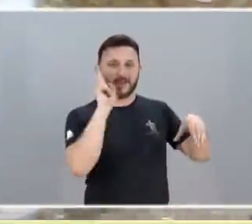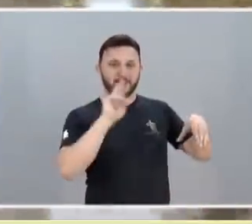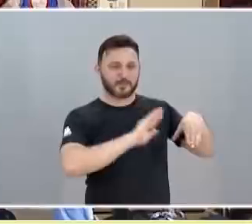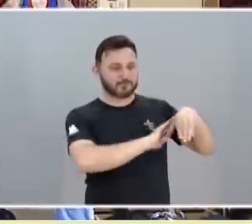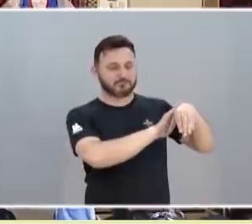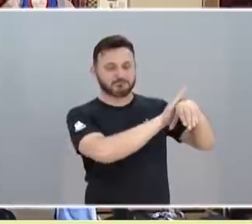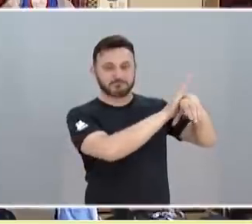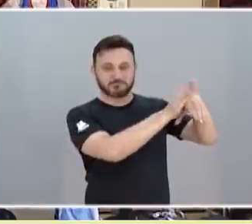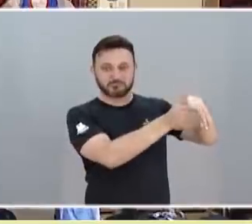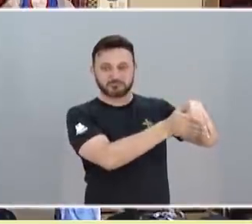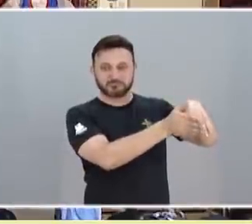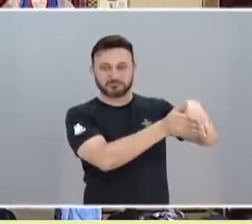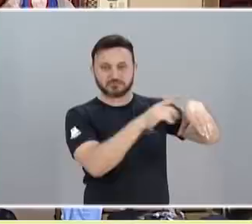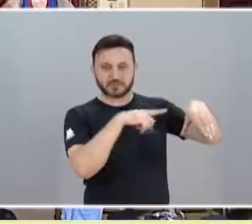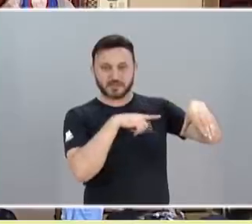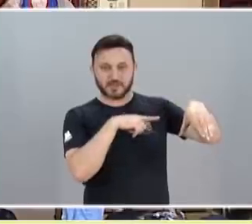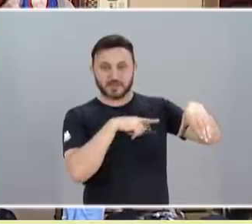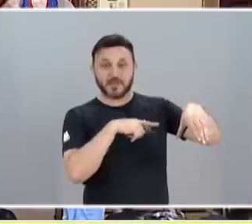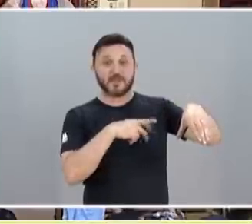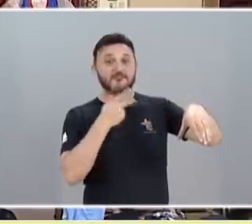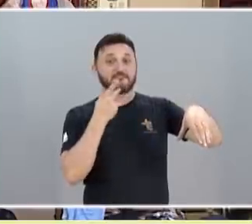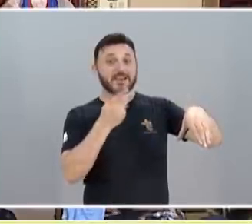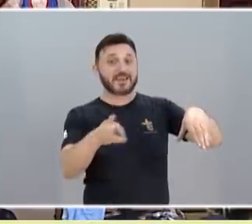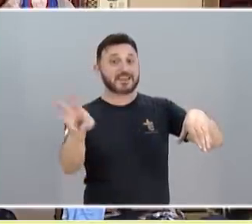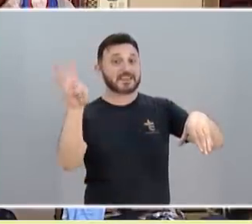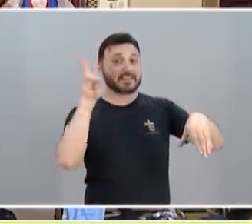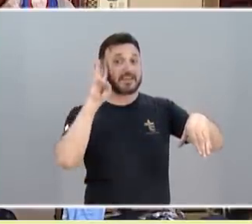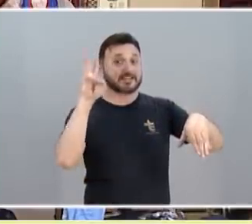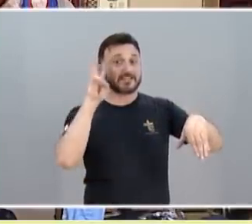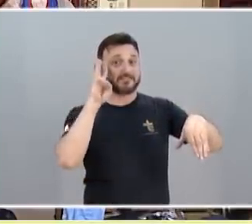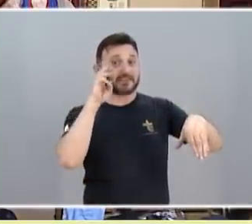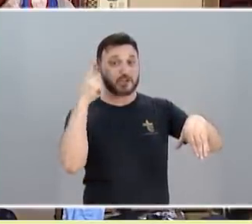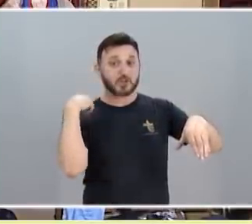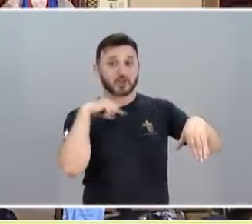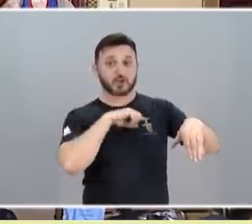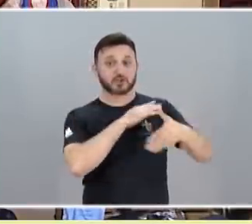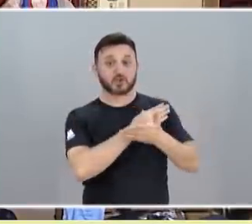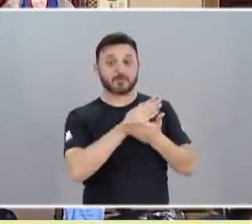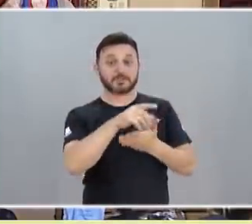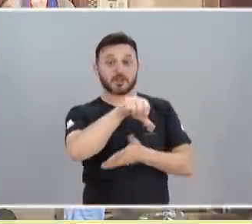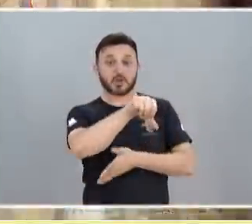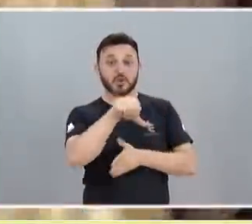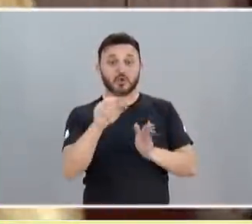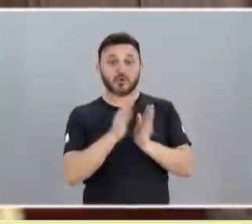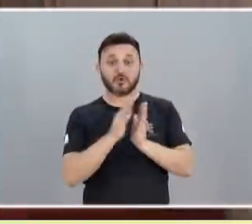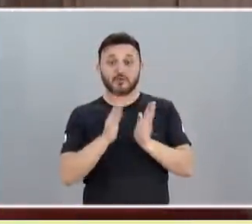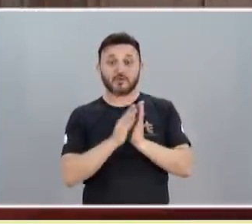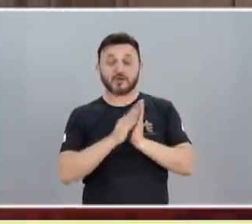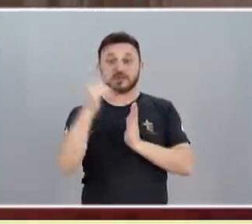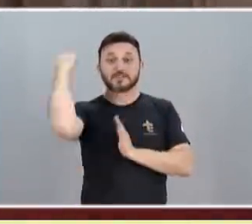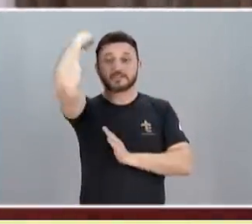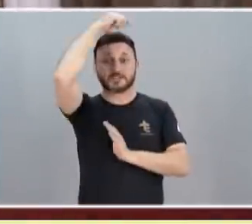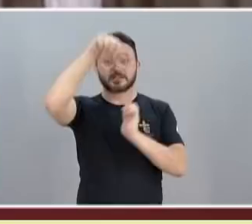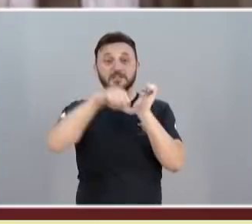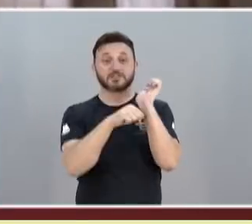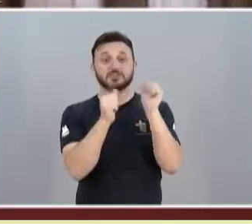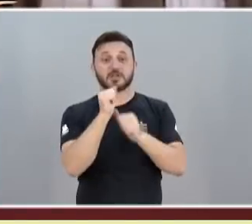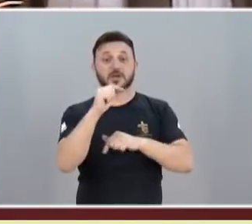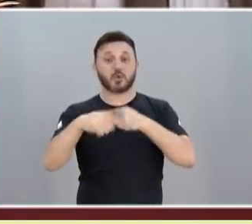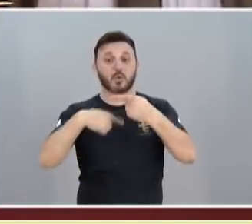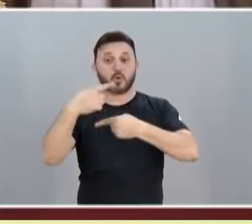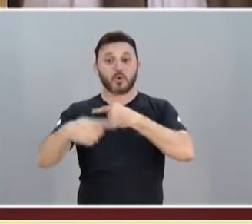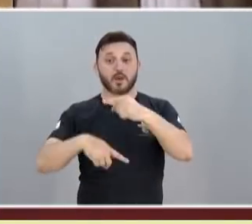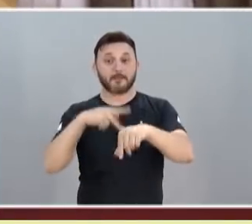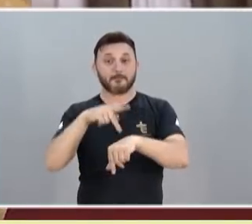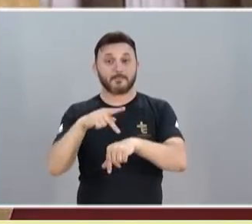o Sepulcro. E eu disse que na terça-feira nós começaríamos uma novena das Santas Chagas, rolai as pedras do